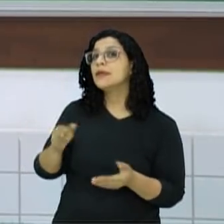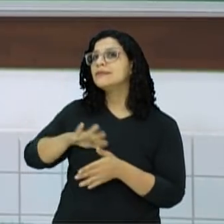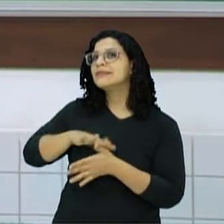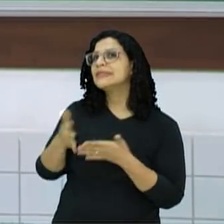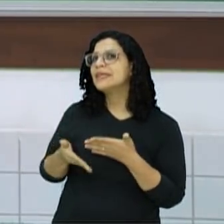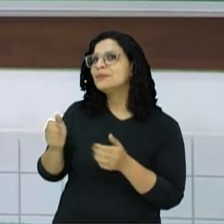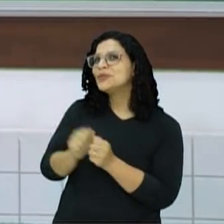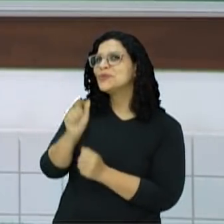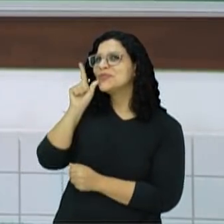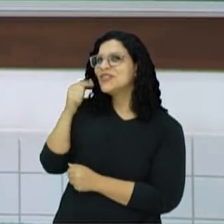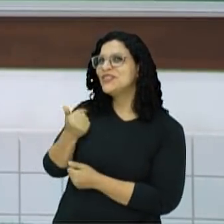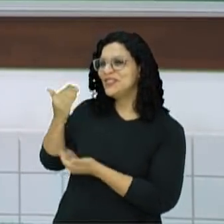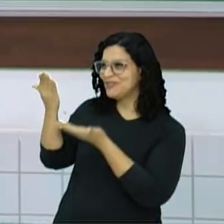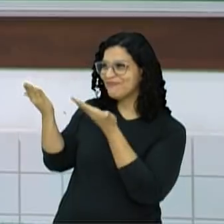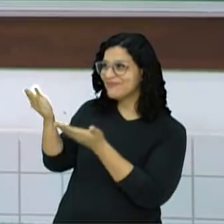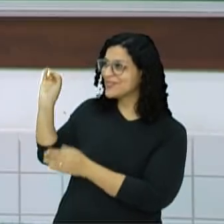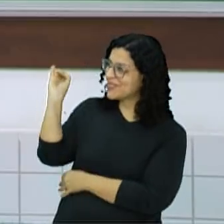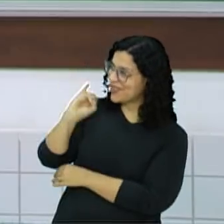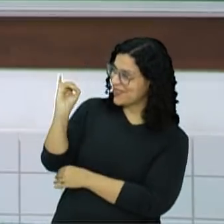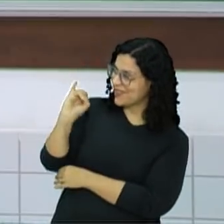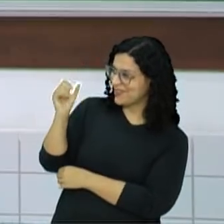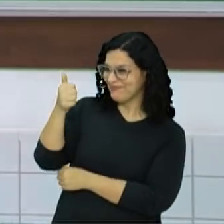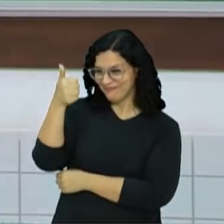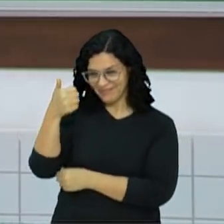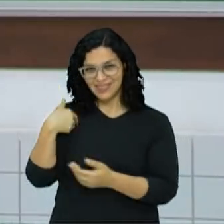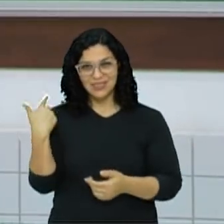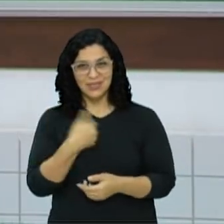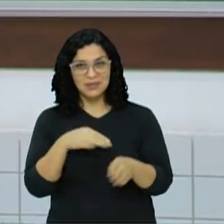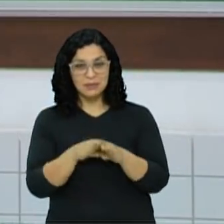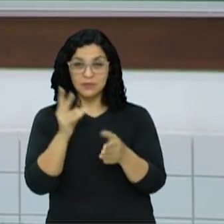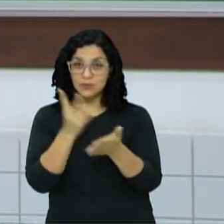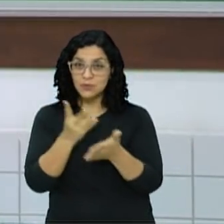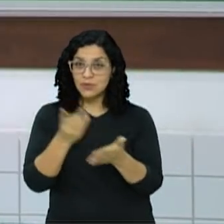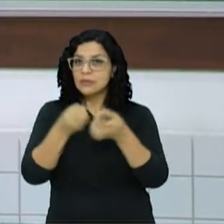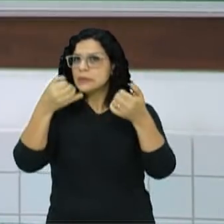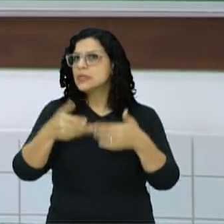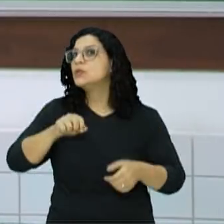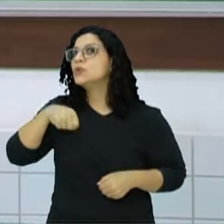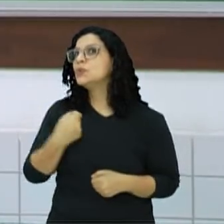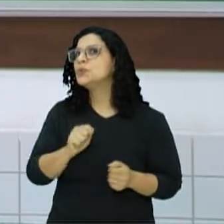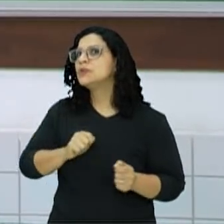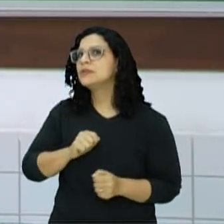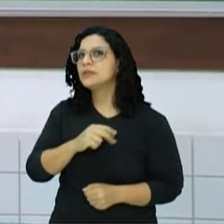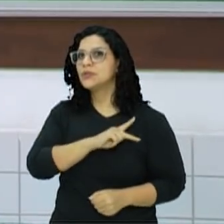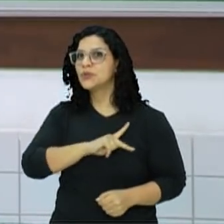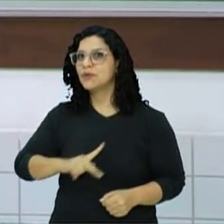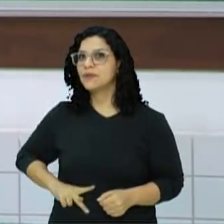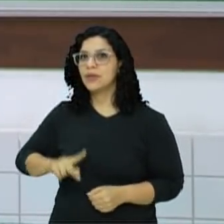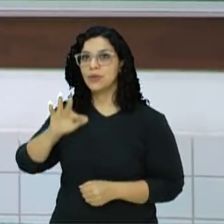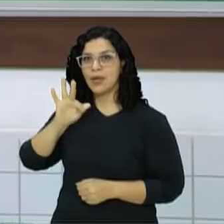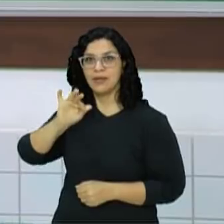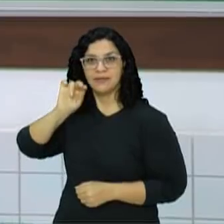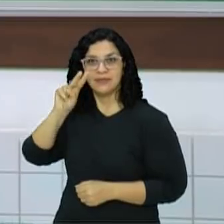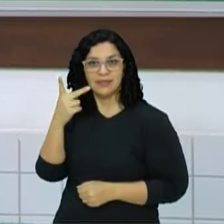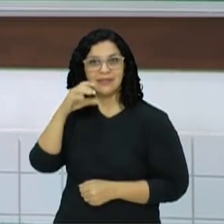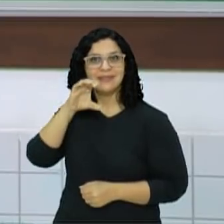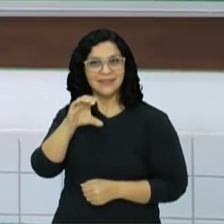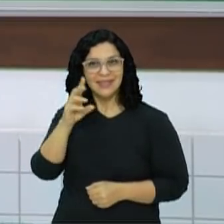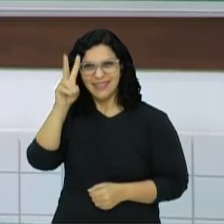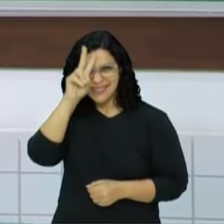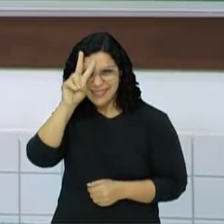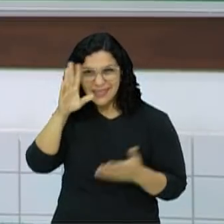com você, tá aqui a Lígia, dê um oi pra ela, e vamos continuar a falar de governo Fernando